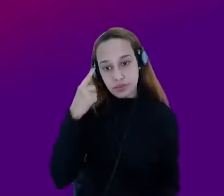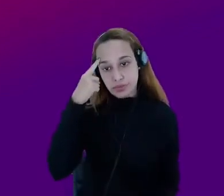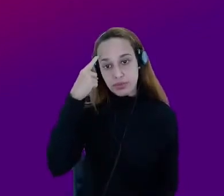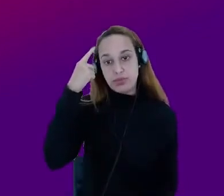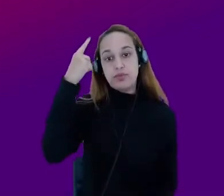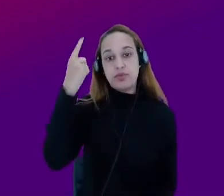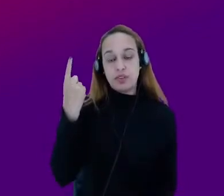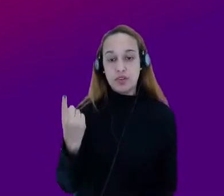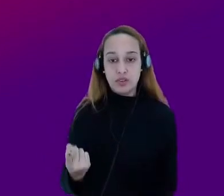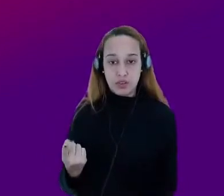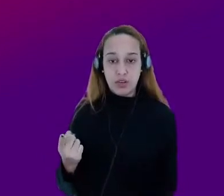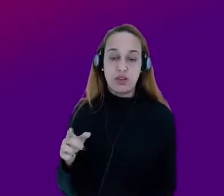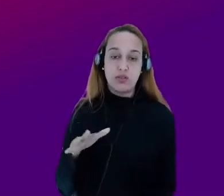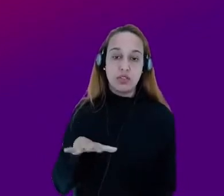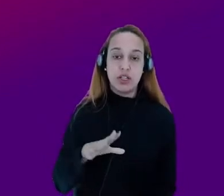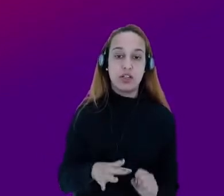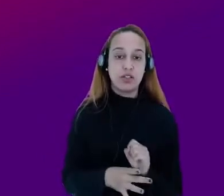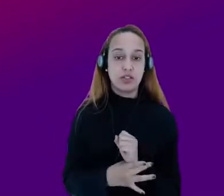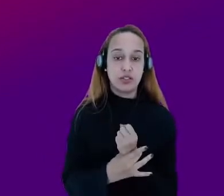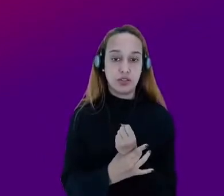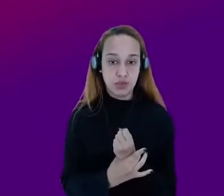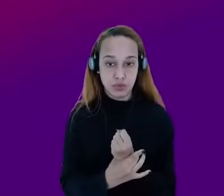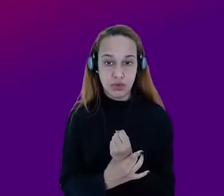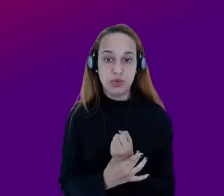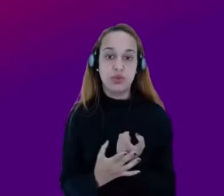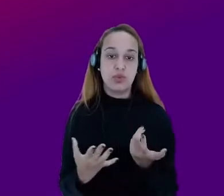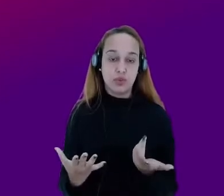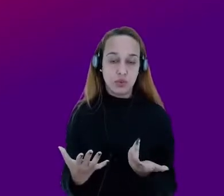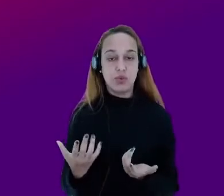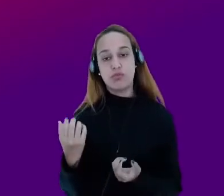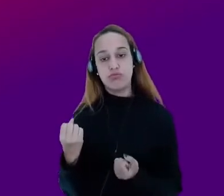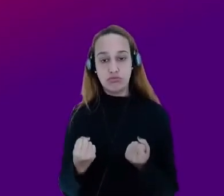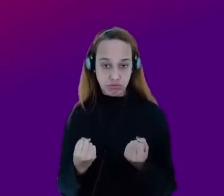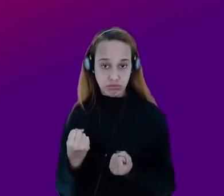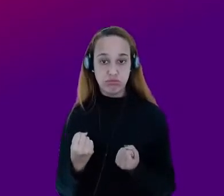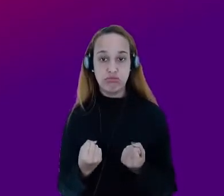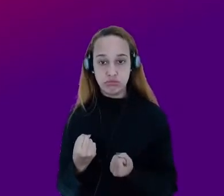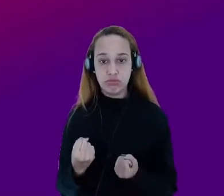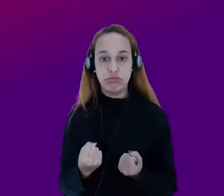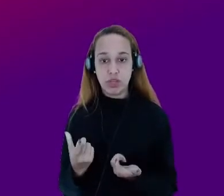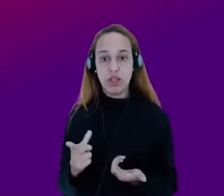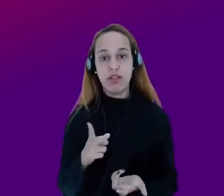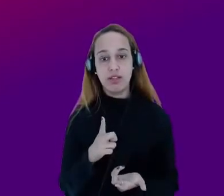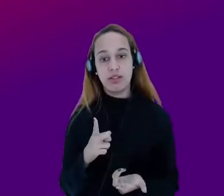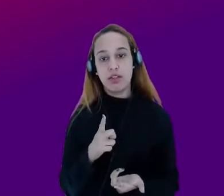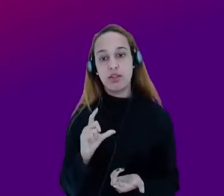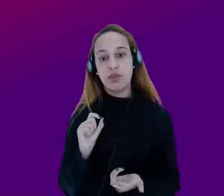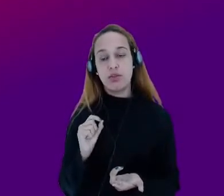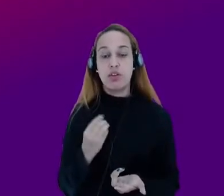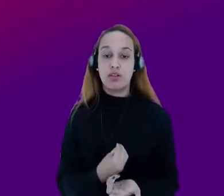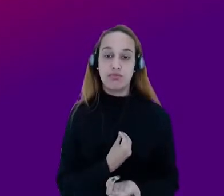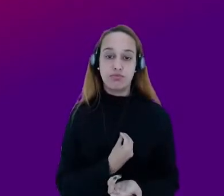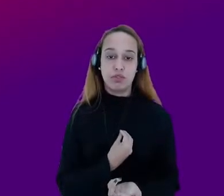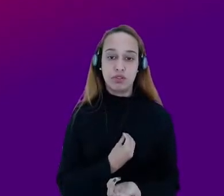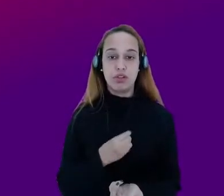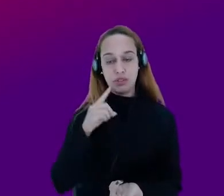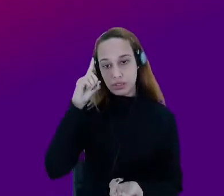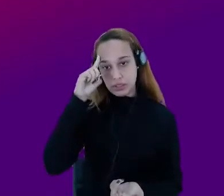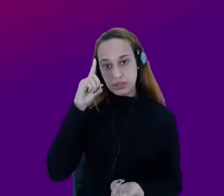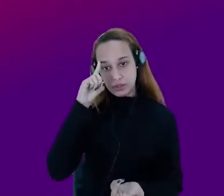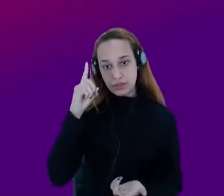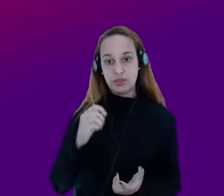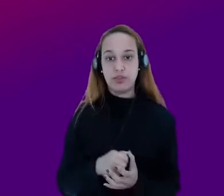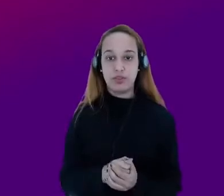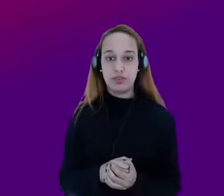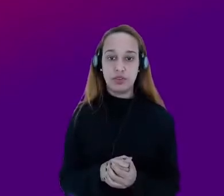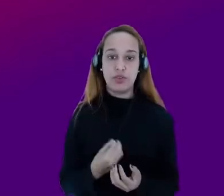talvez no setor de seguros, do setor automobilístico, que esteja mais presente aí no nosso dia a dia, tá?